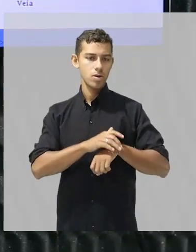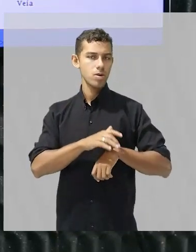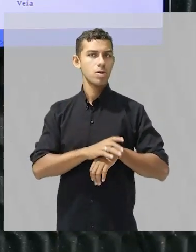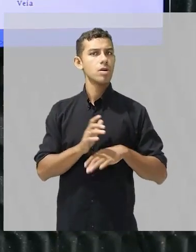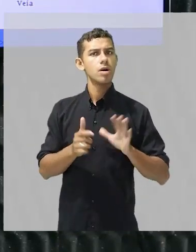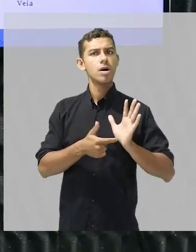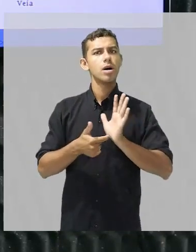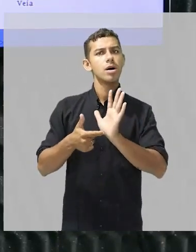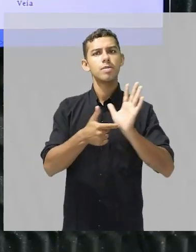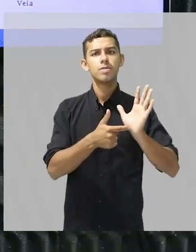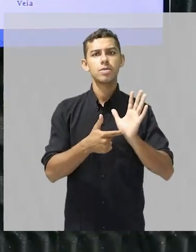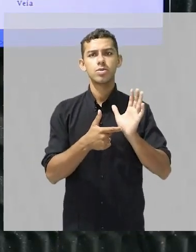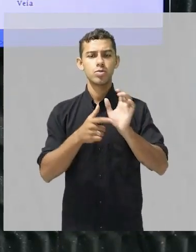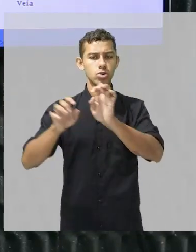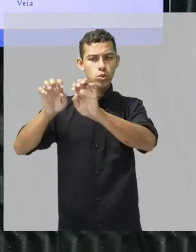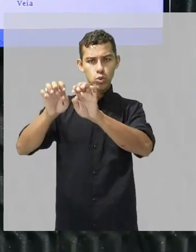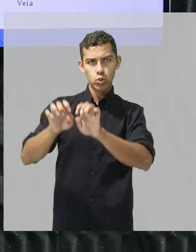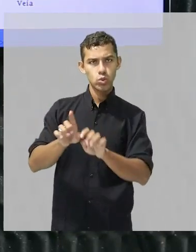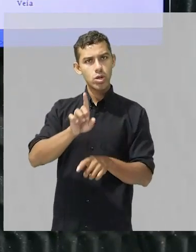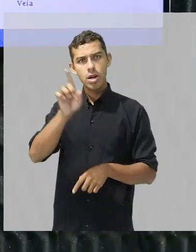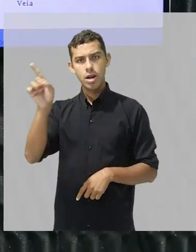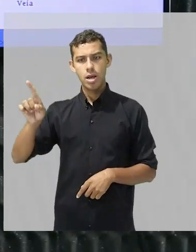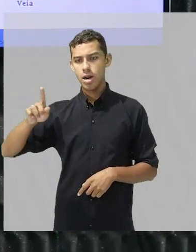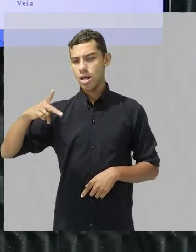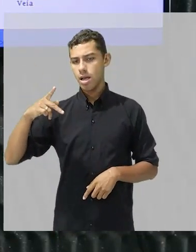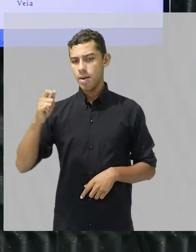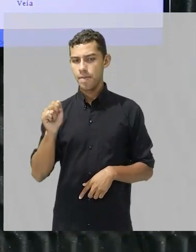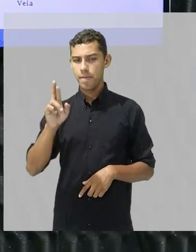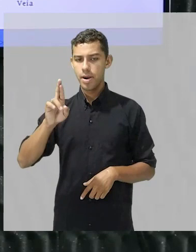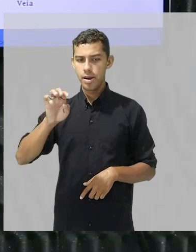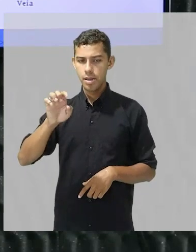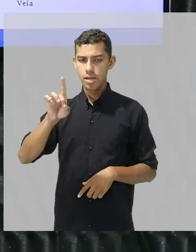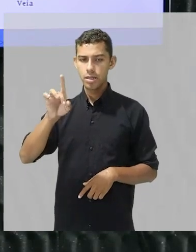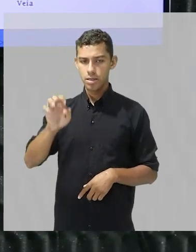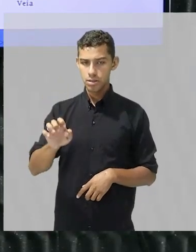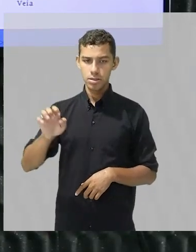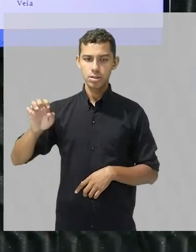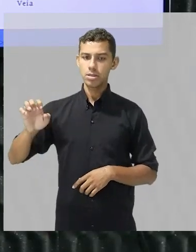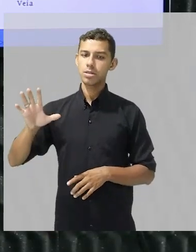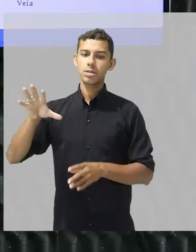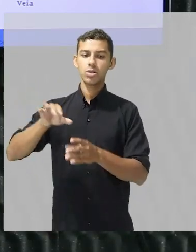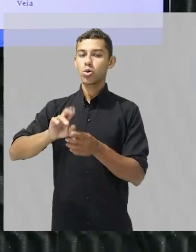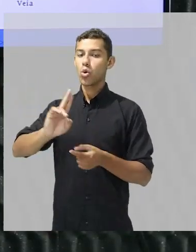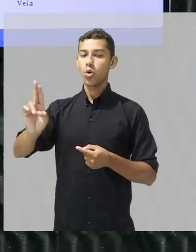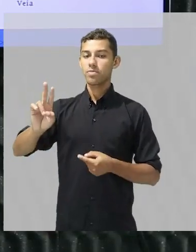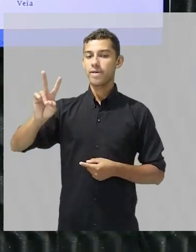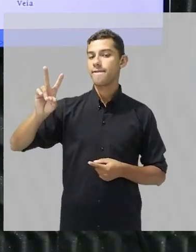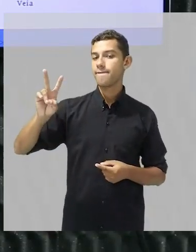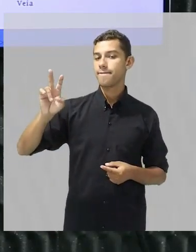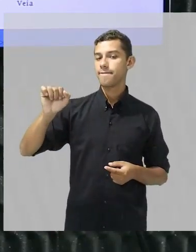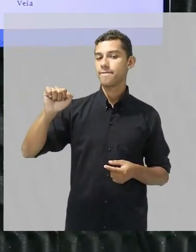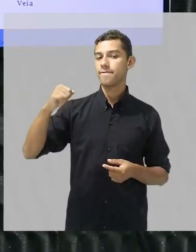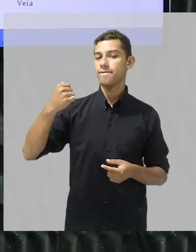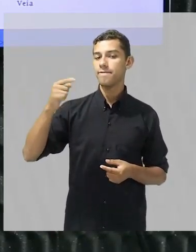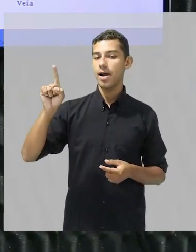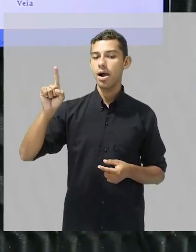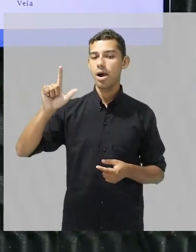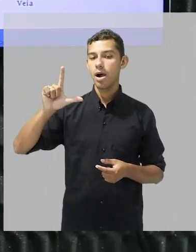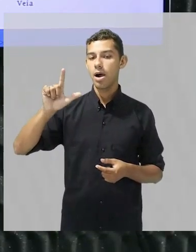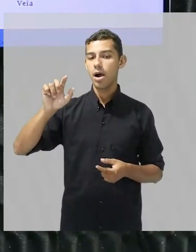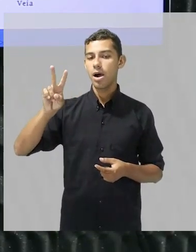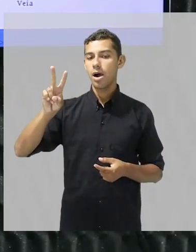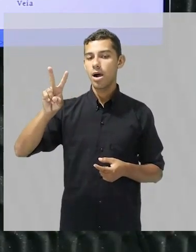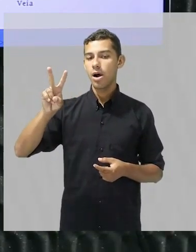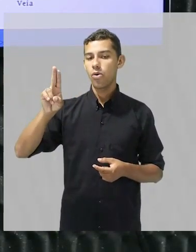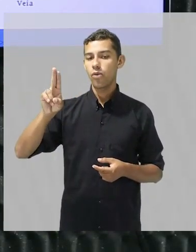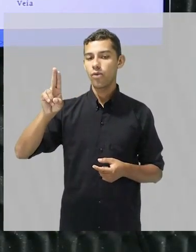veias, elas apresentam uma estrutura lá na parede interna dela, que nós chamamos de válvula, tá? E